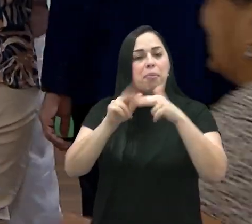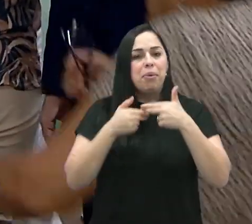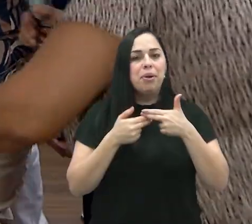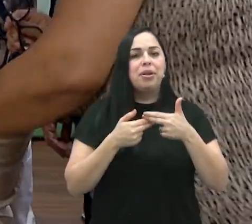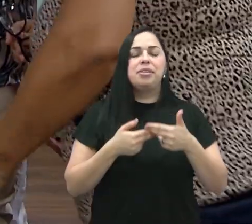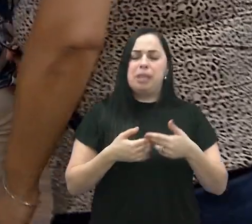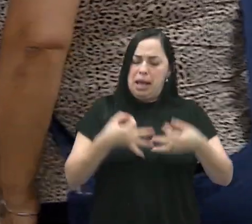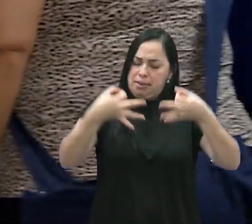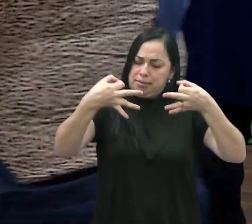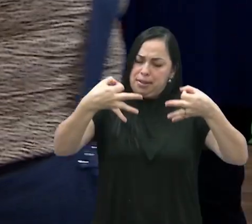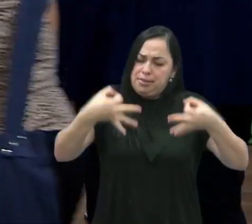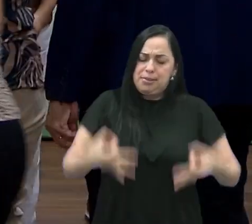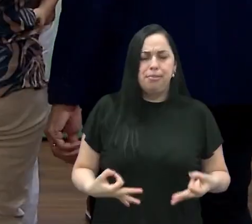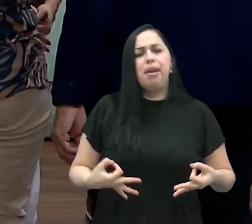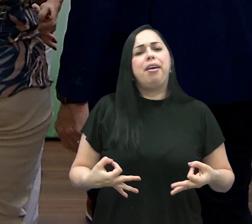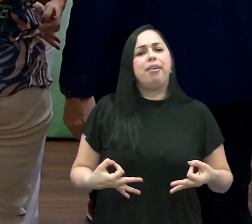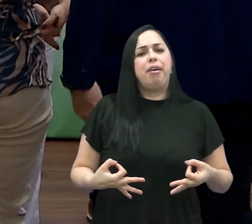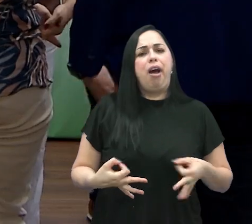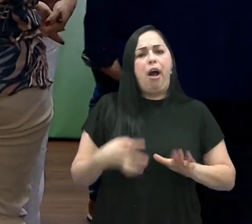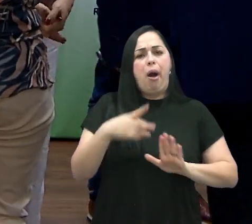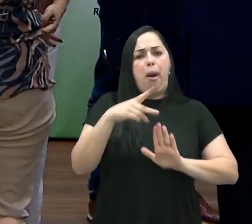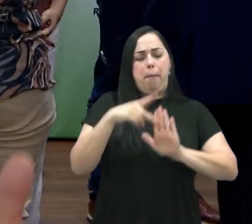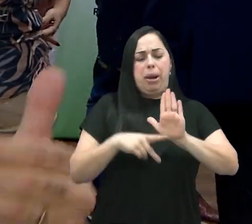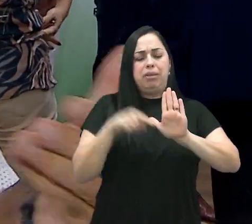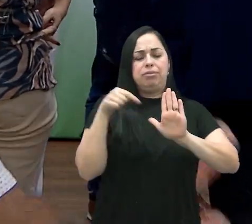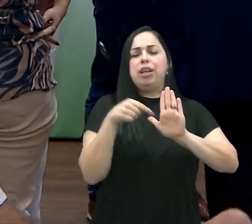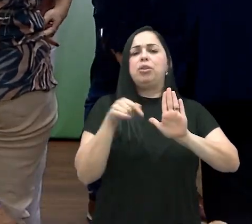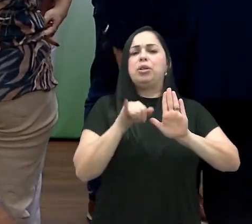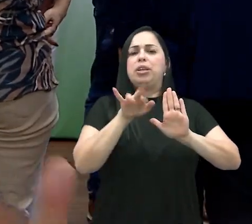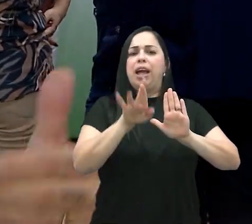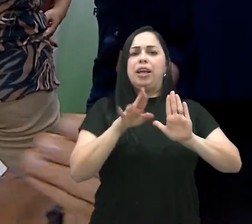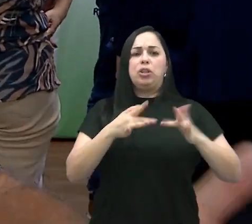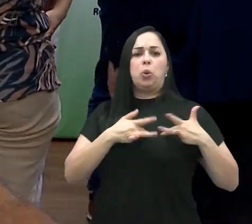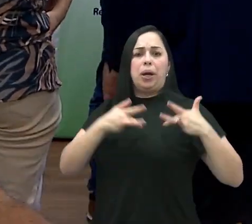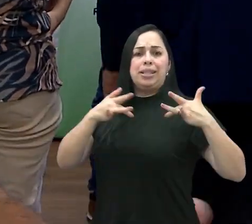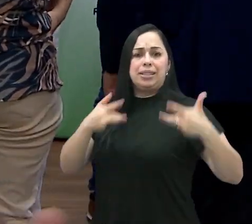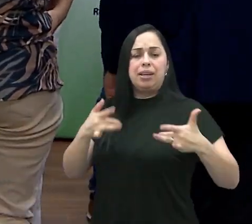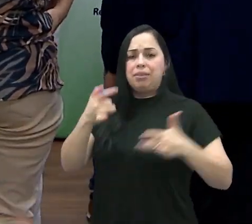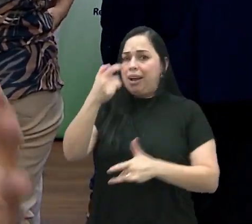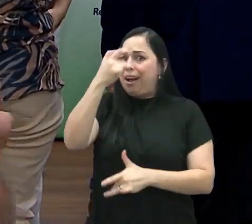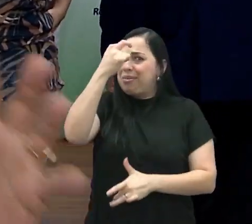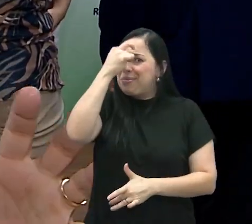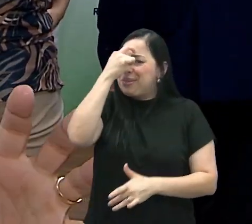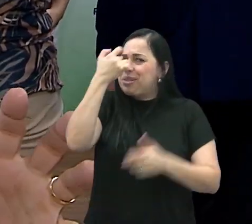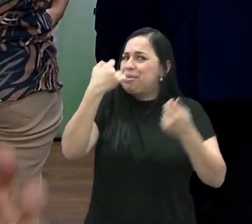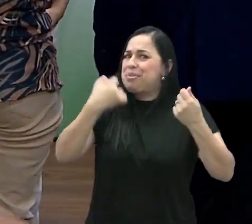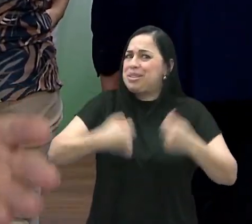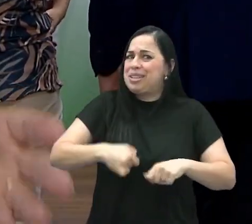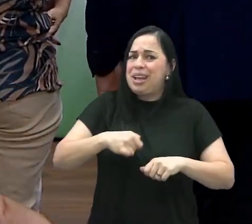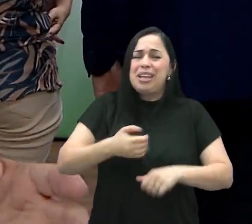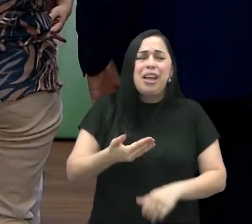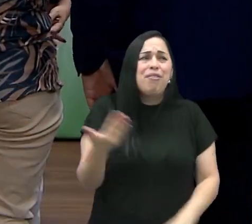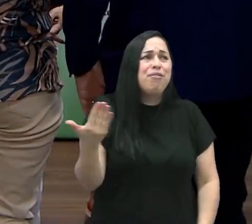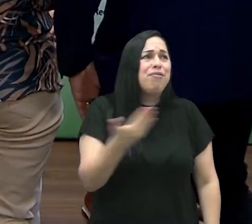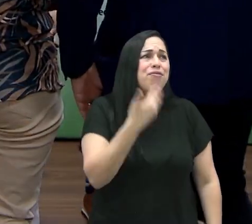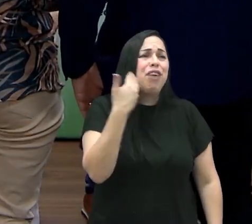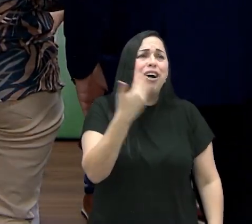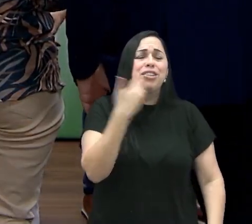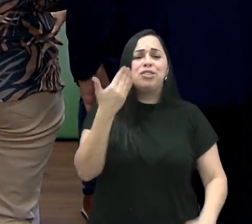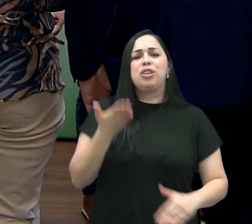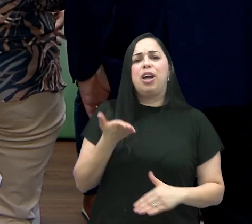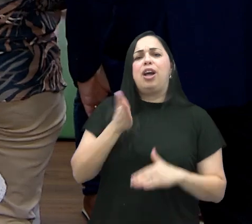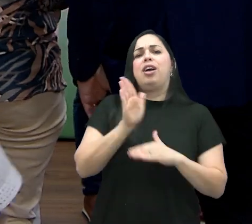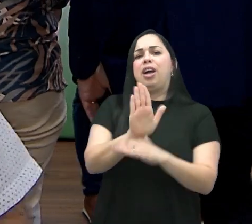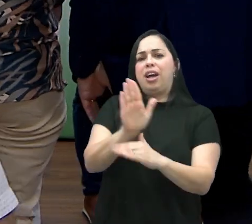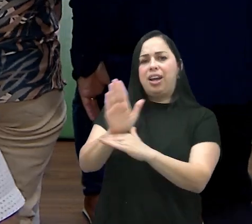que é um projeto justo, é um projeto que a gente precisa ter a consciência e entender. Não é difícil e nós podemos contribuir